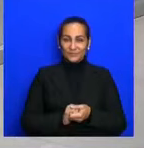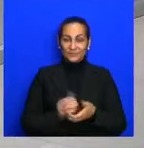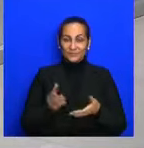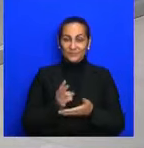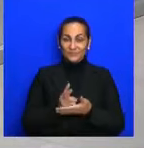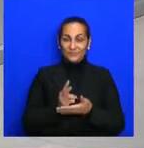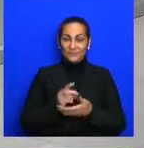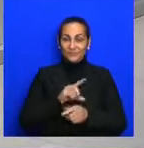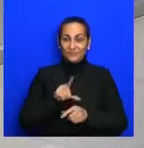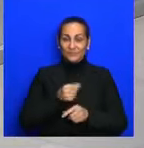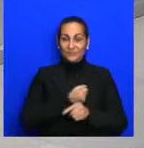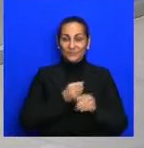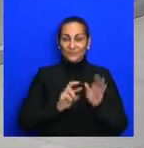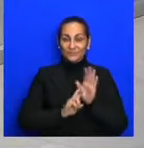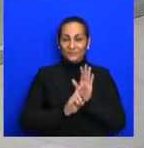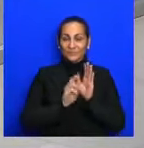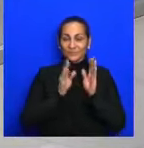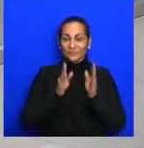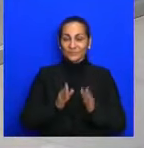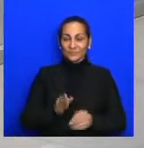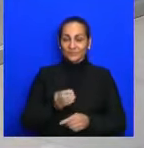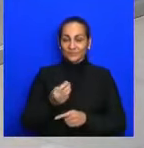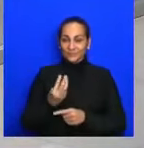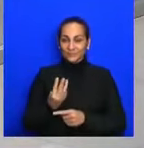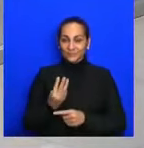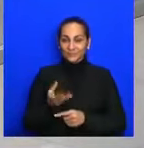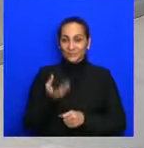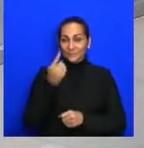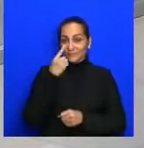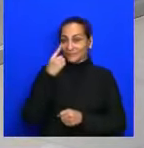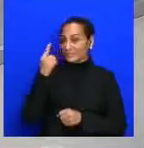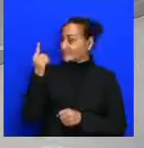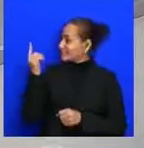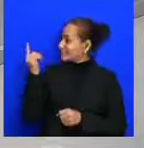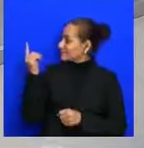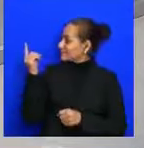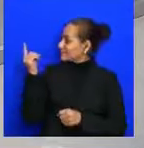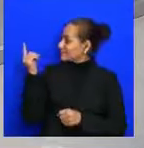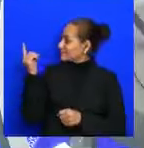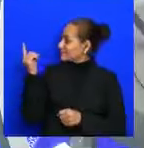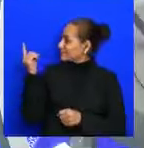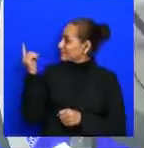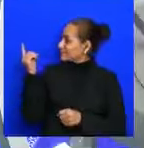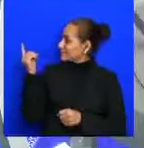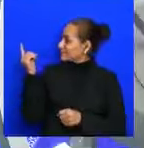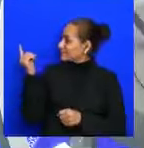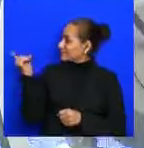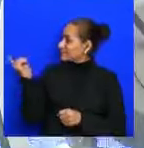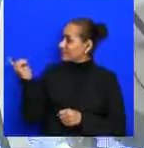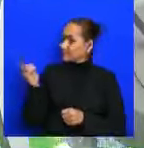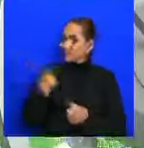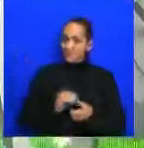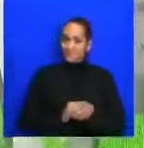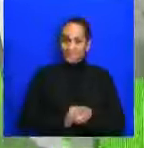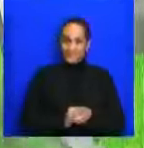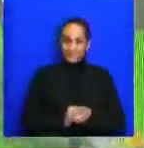Agora passaremos ao sorteio do número correspondente à coluna número 3. Bola posicionada,